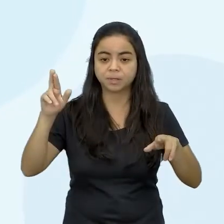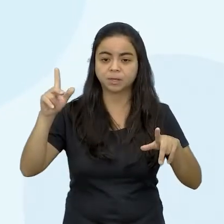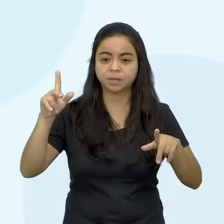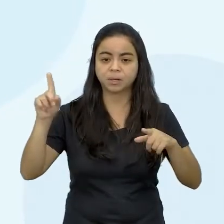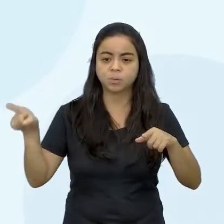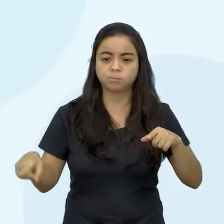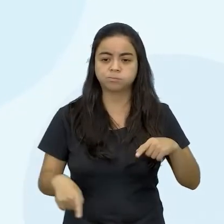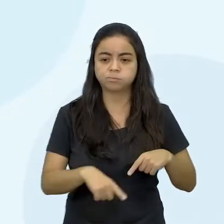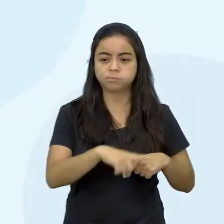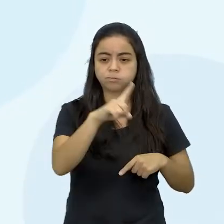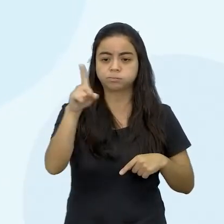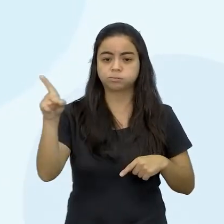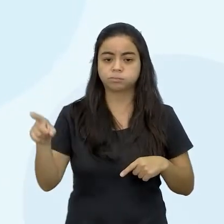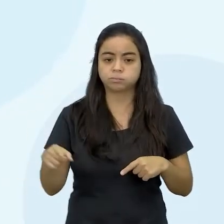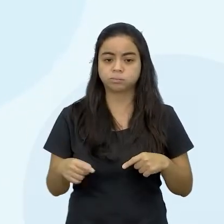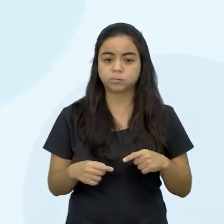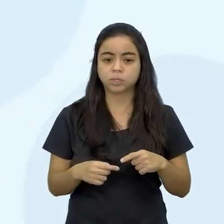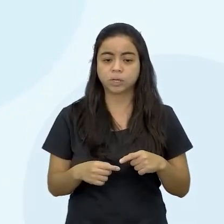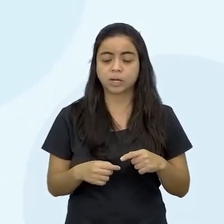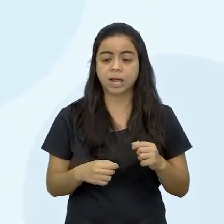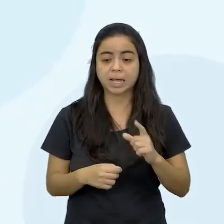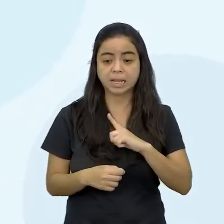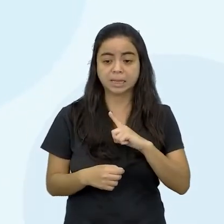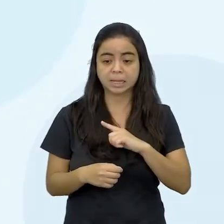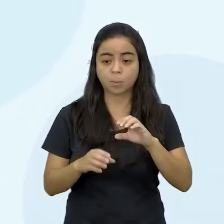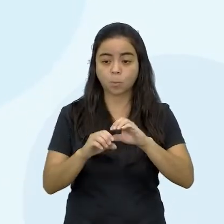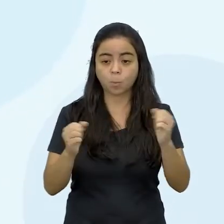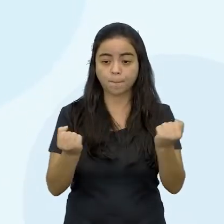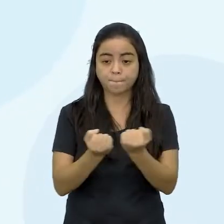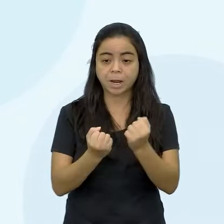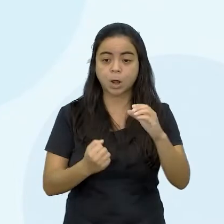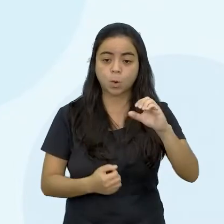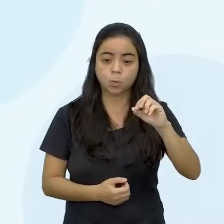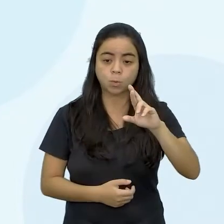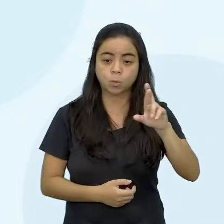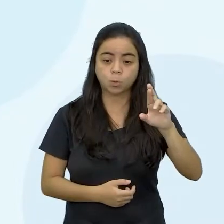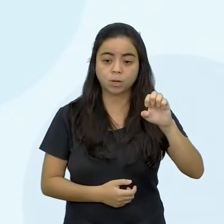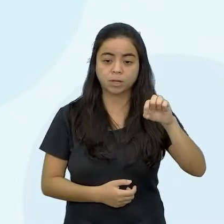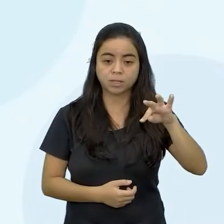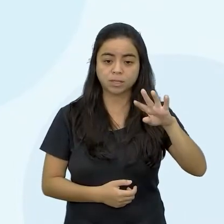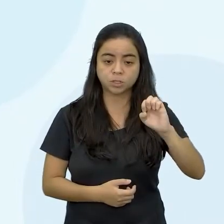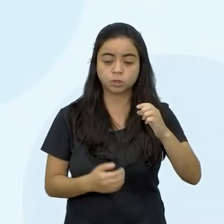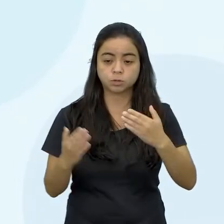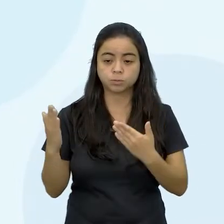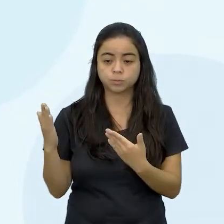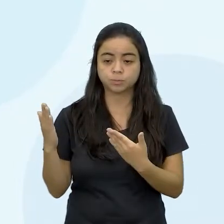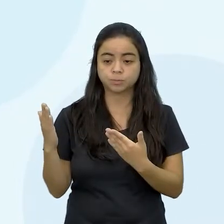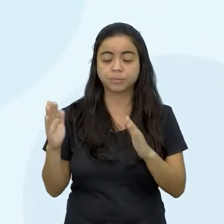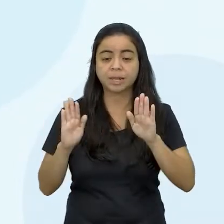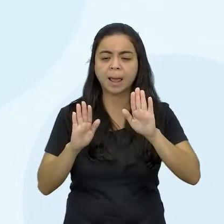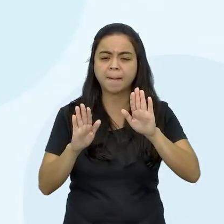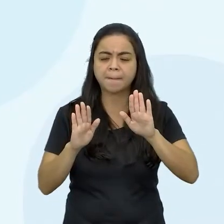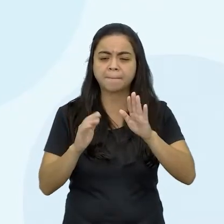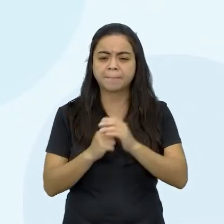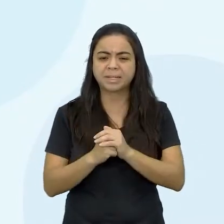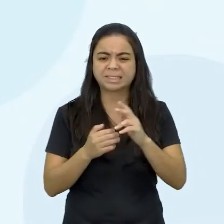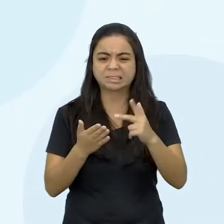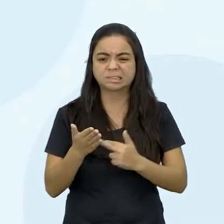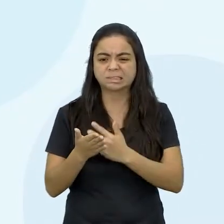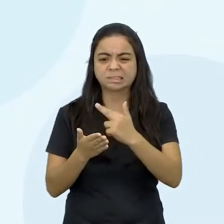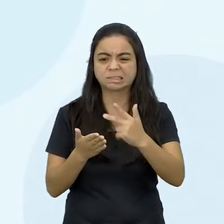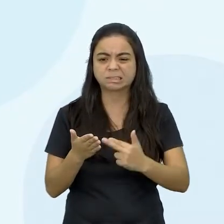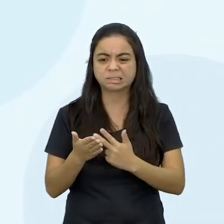de potencial no circuito o que que vai acontecer corrente elétrica jogou a corrente elétrica Num circuito Tinho como esse Mas tá muito rabiscado